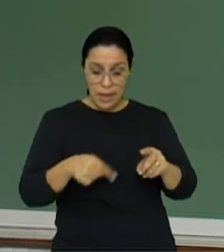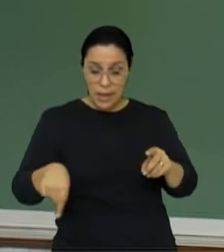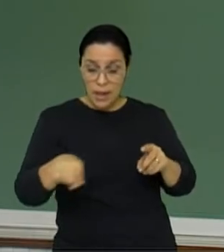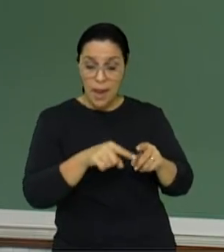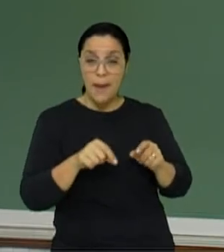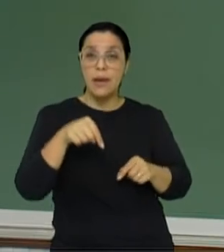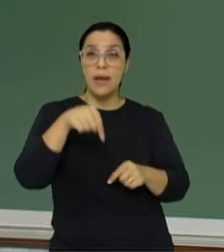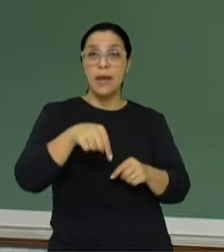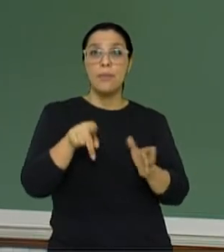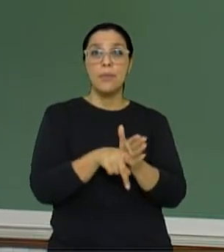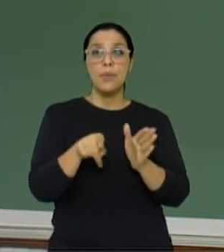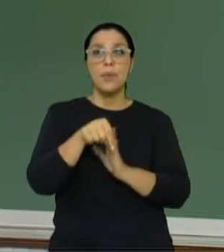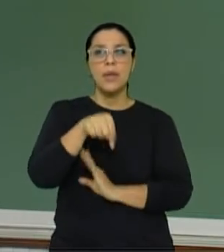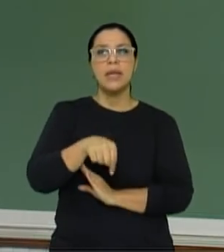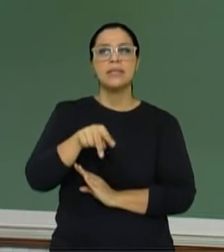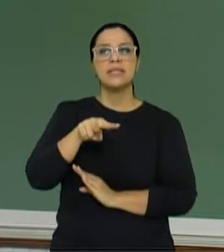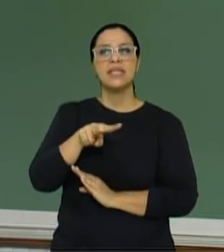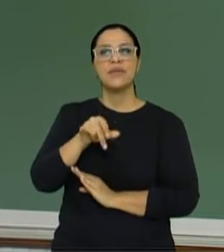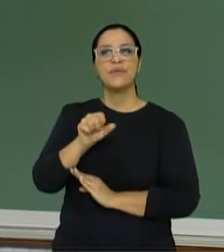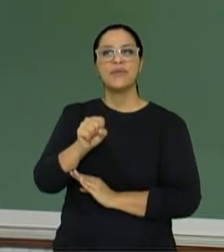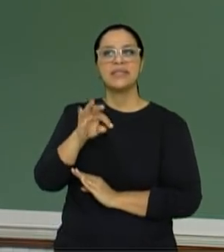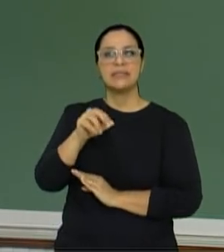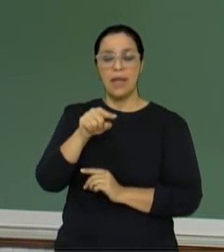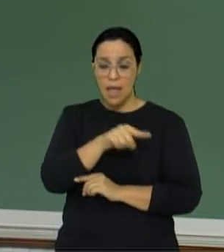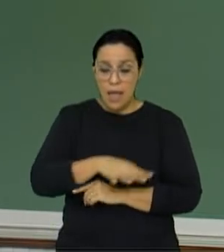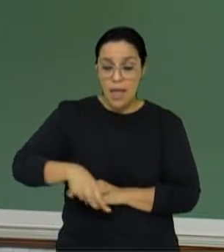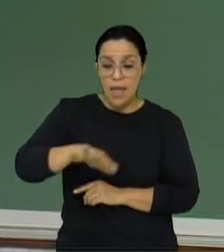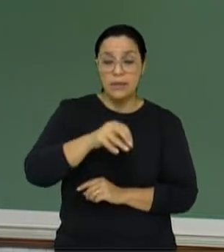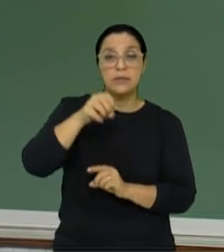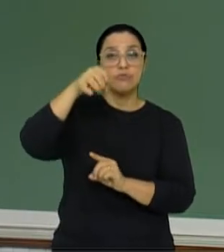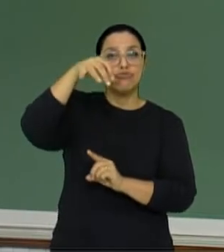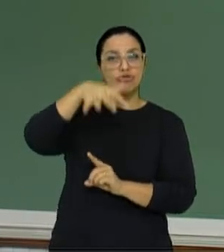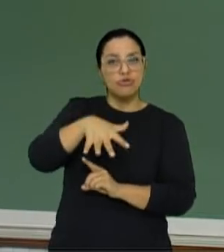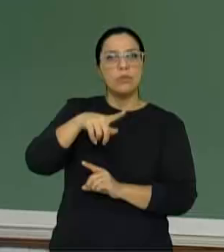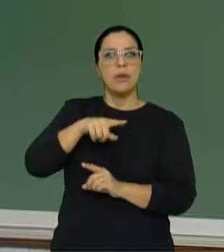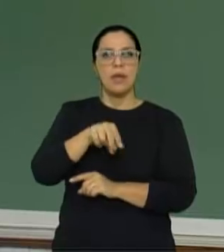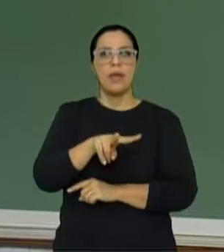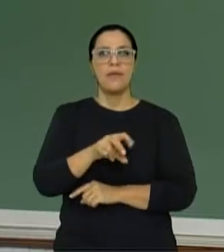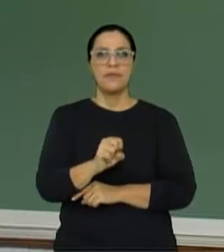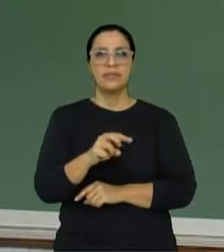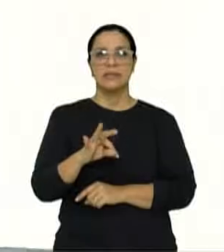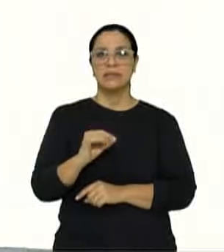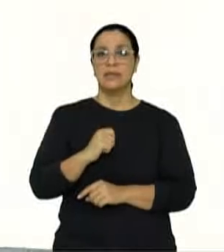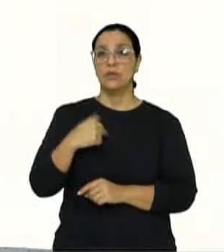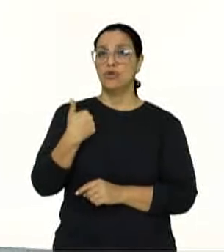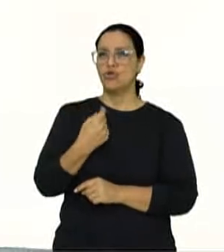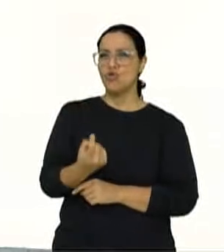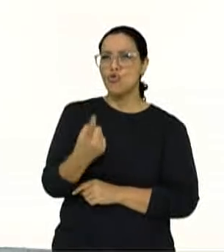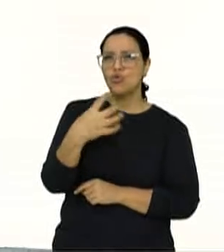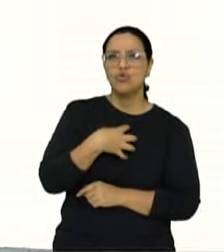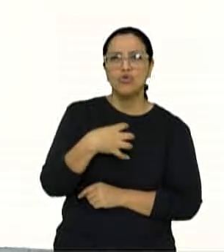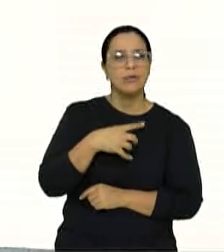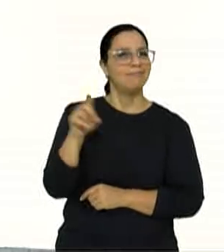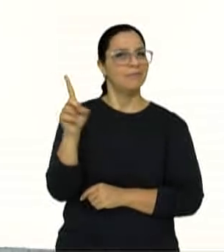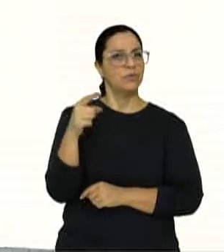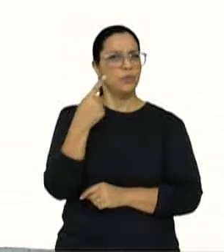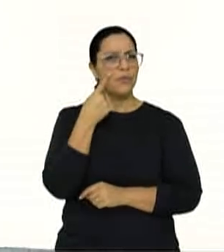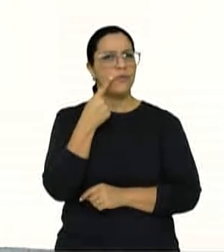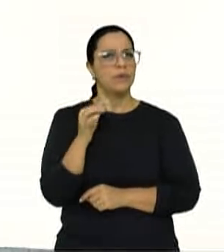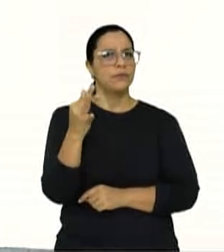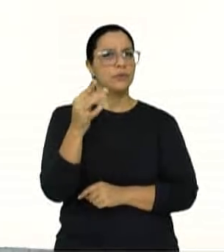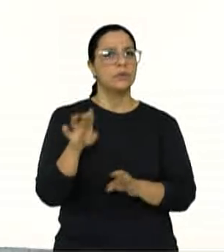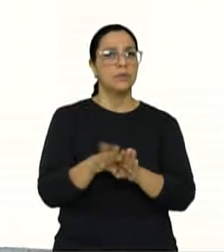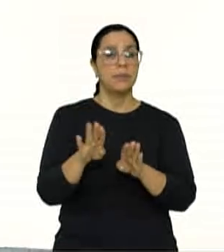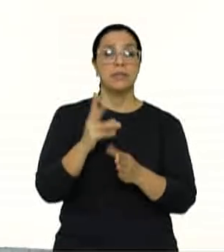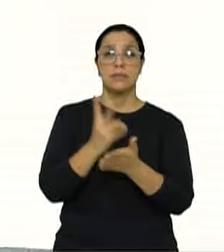formada na projeção é o que a gente chama de vista, ok? Beleza? E não existe só uma, como a gente vai ver daqui a pouquinho. Tá